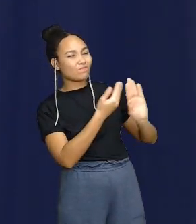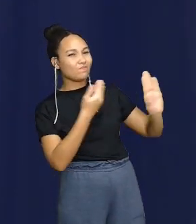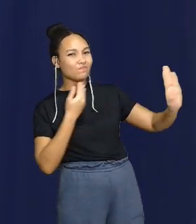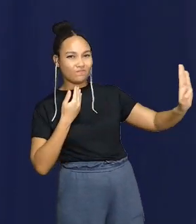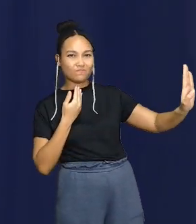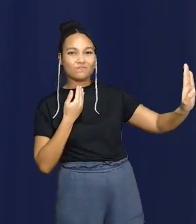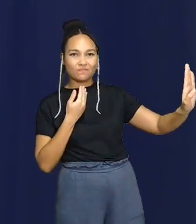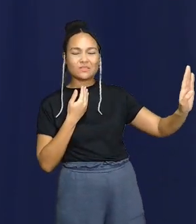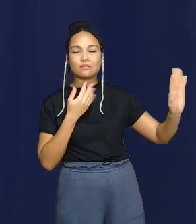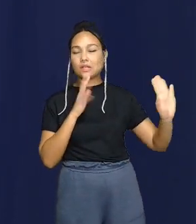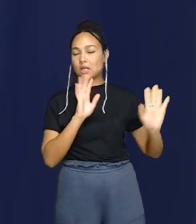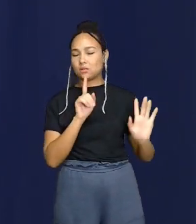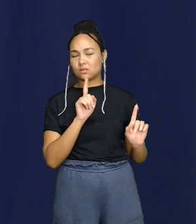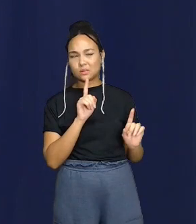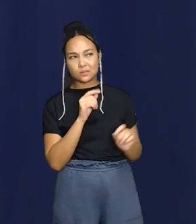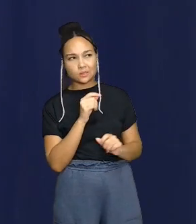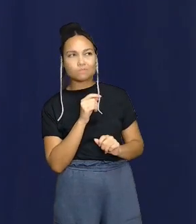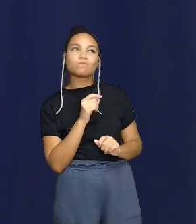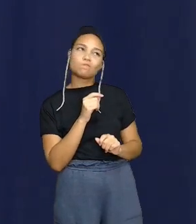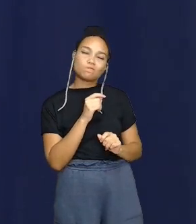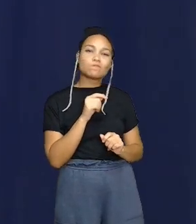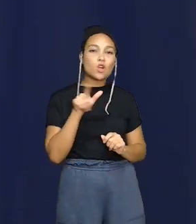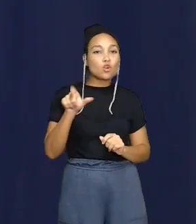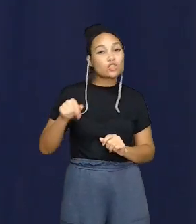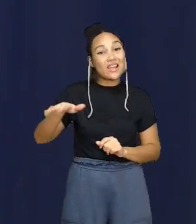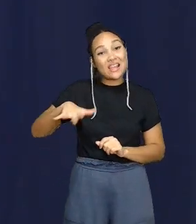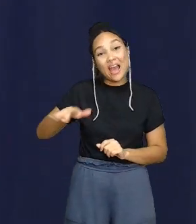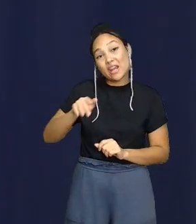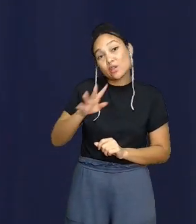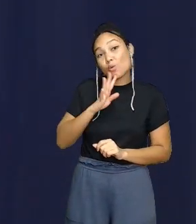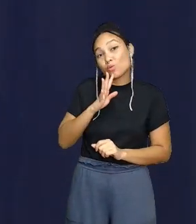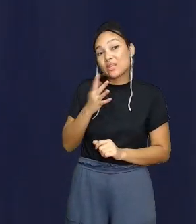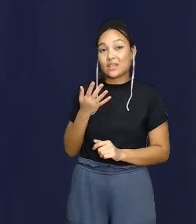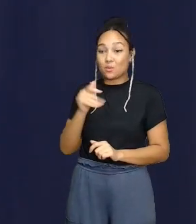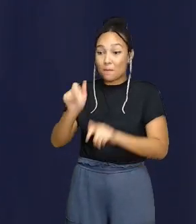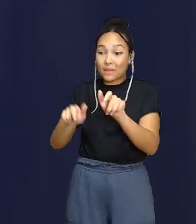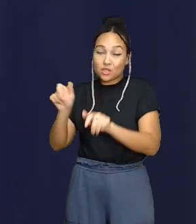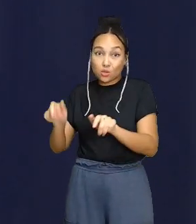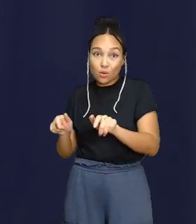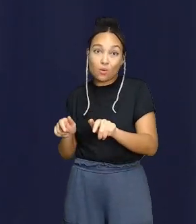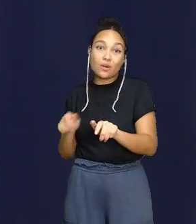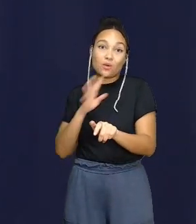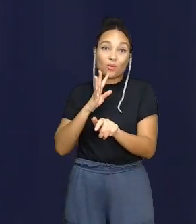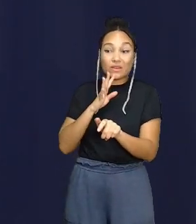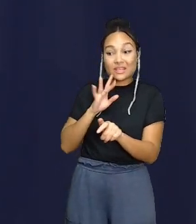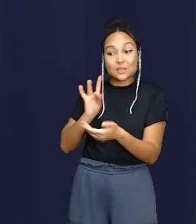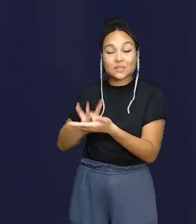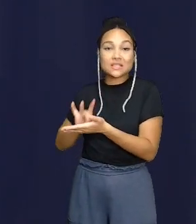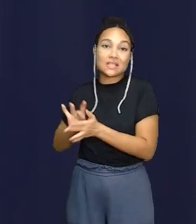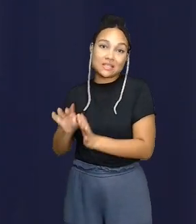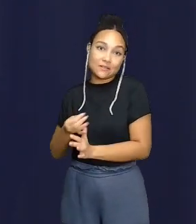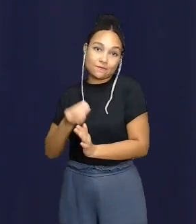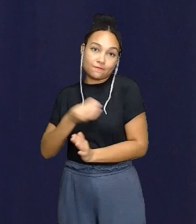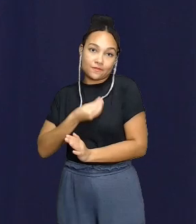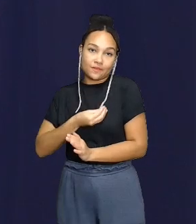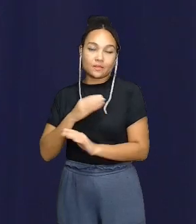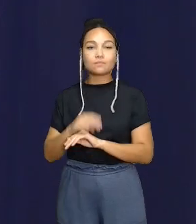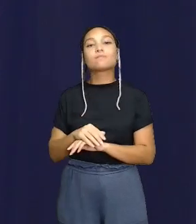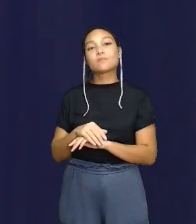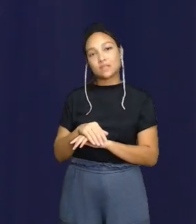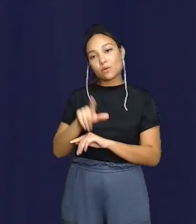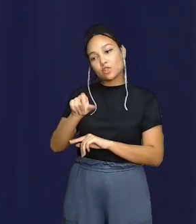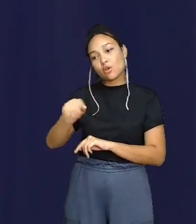peraí, vou ir para uma coisa que pelo menos eu consigo ver como palpável, como real. E aí ele tende a ir para as profissões